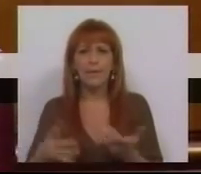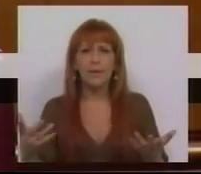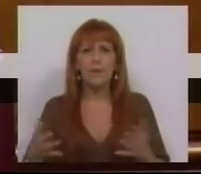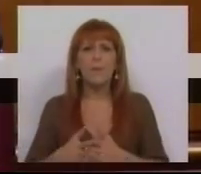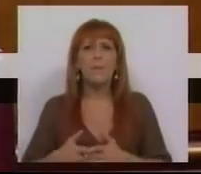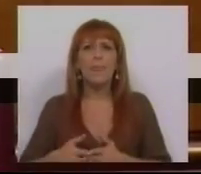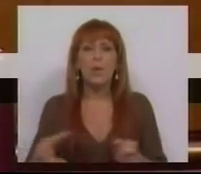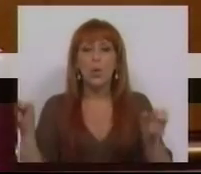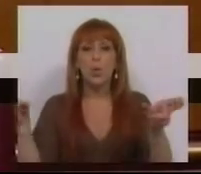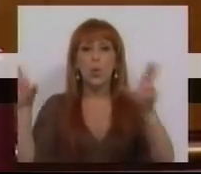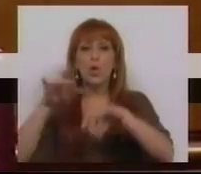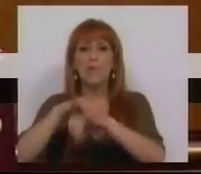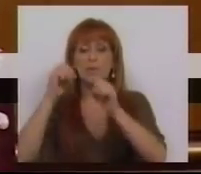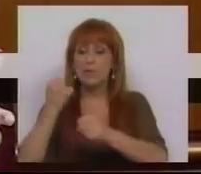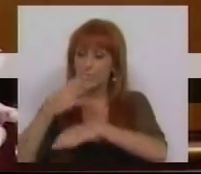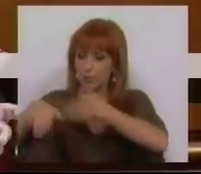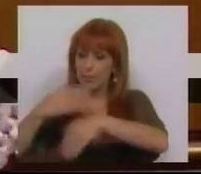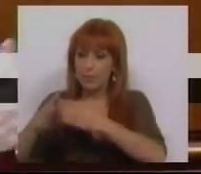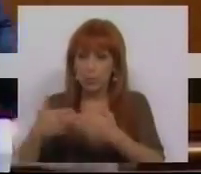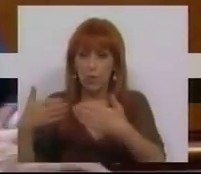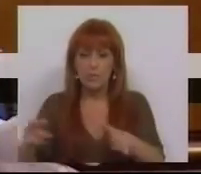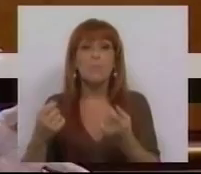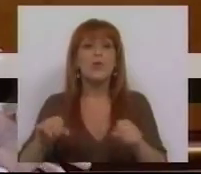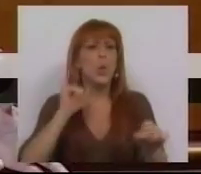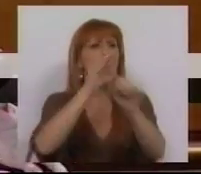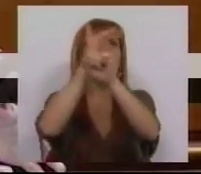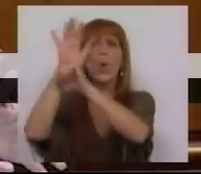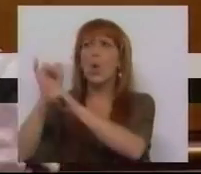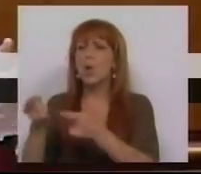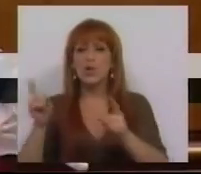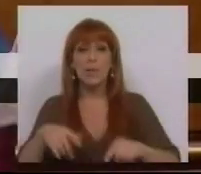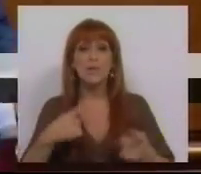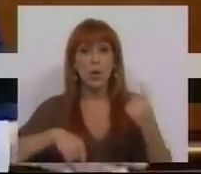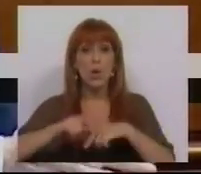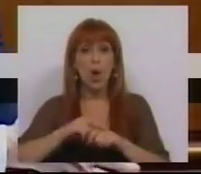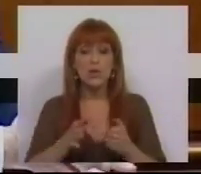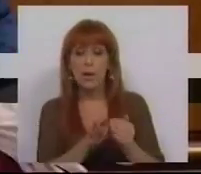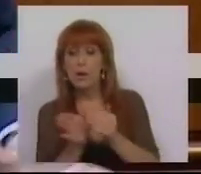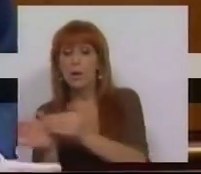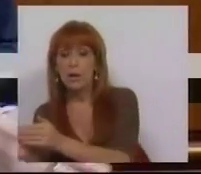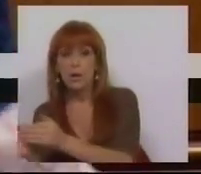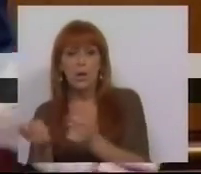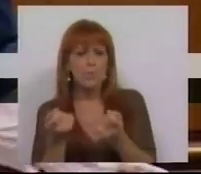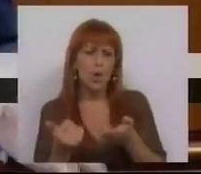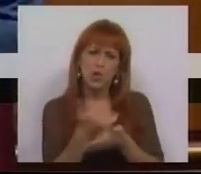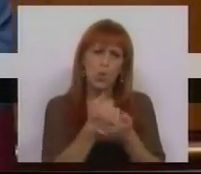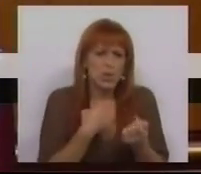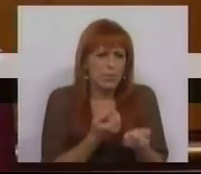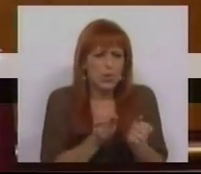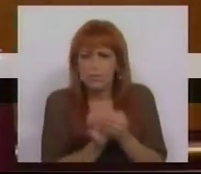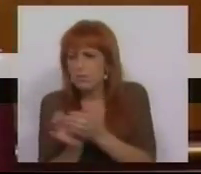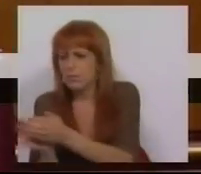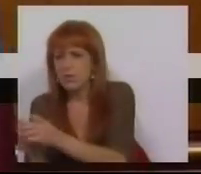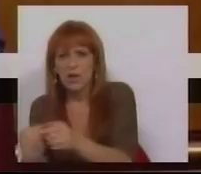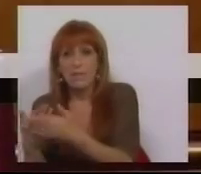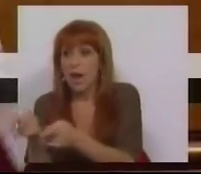que o novo hospital entrou em funcionamento, mas houve muitos outros, Sr. Deputado, em que nós desviámos poucos recursos que temos para